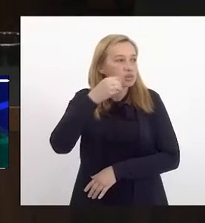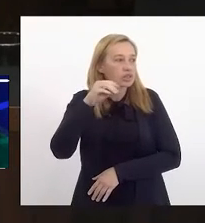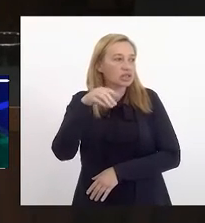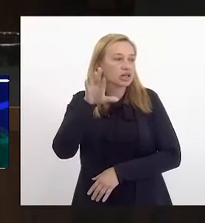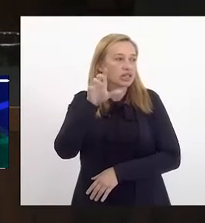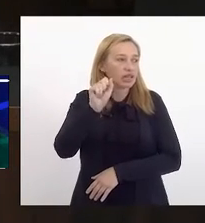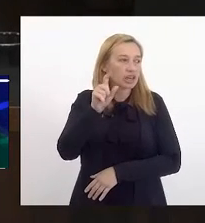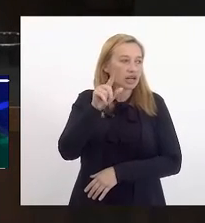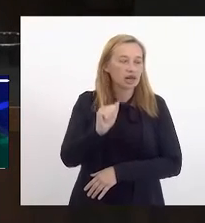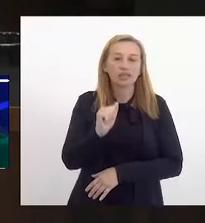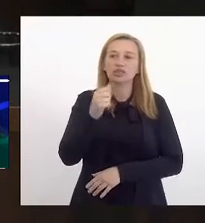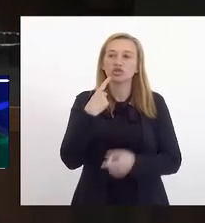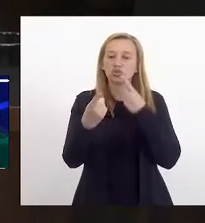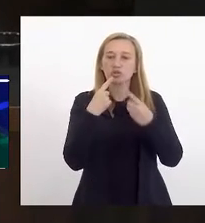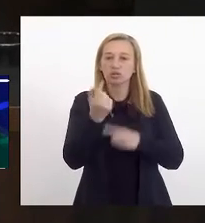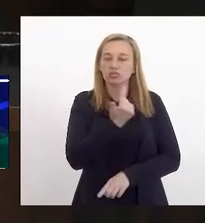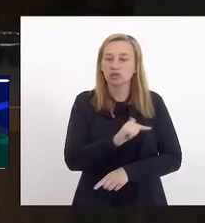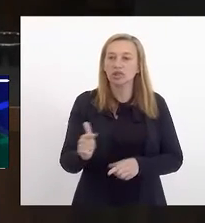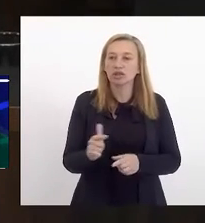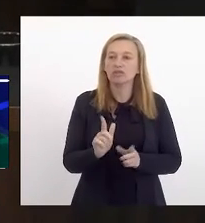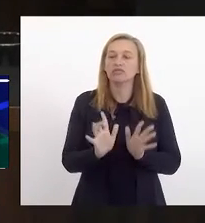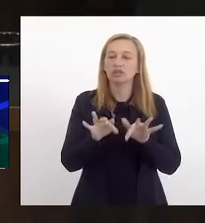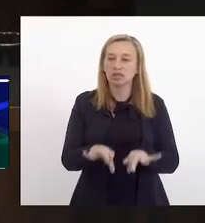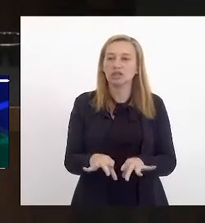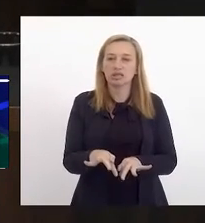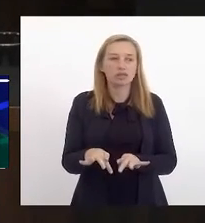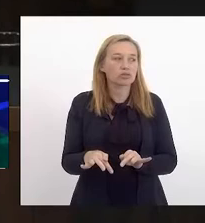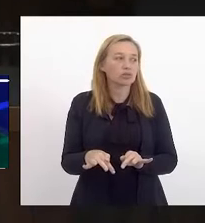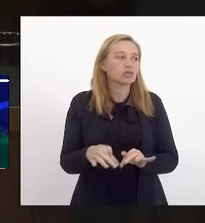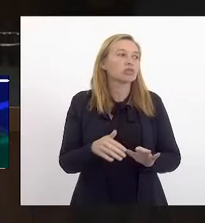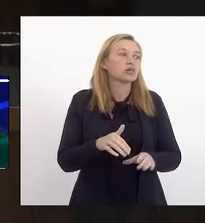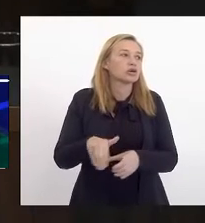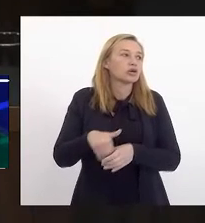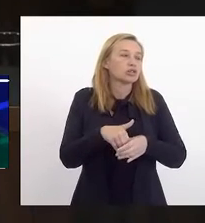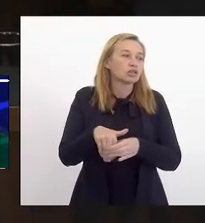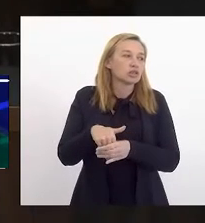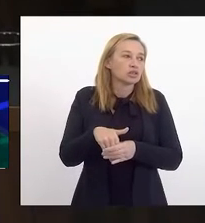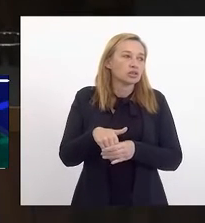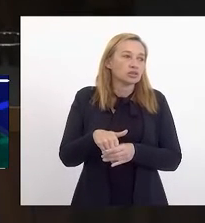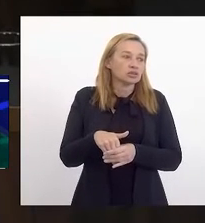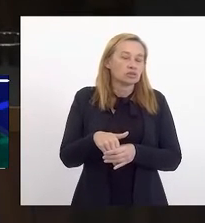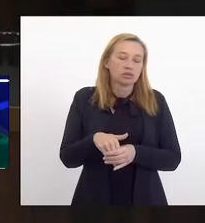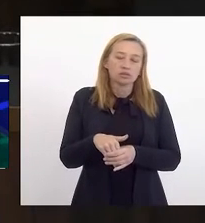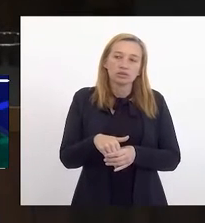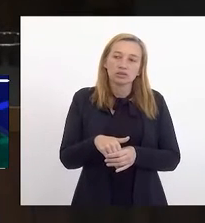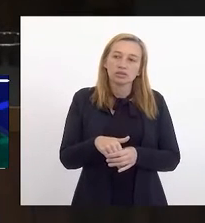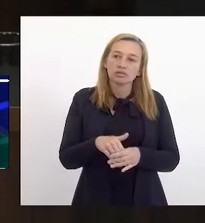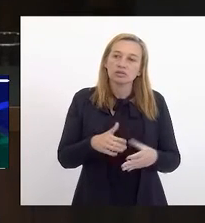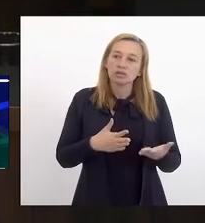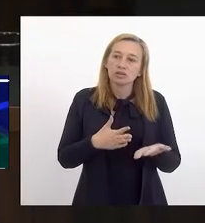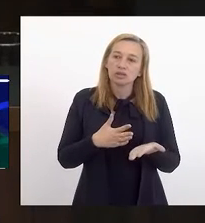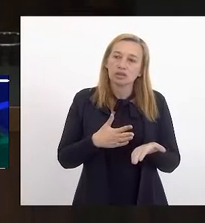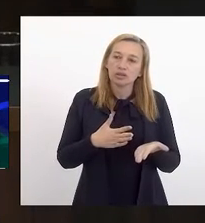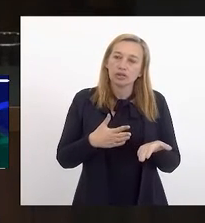Em discussão. Não havendo quem queira discutir, encerrada a discussão. Em votação. Senhores que aprovam, permaneçam como